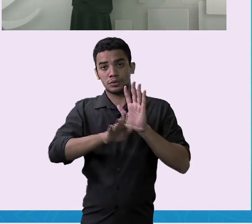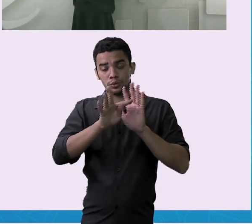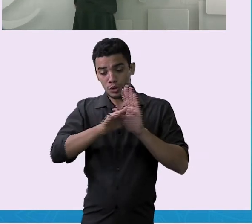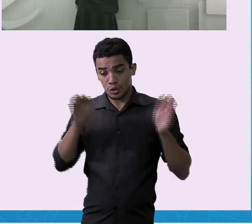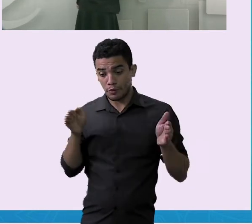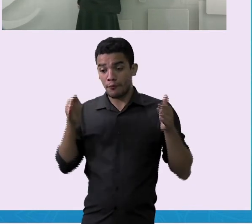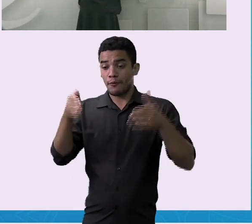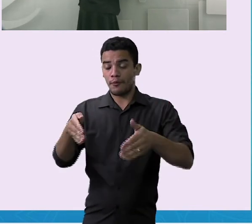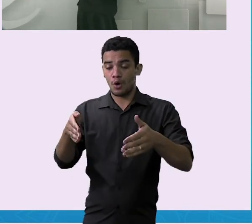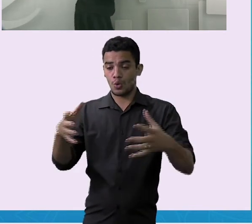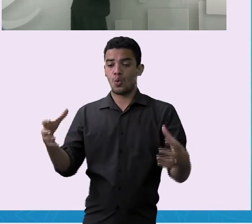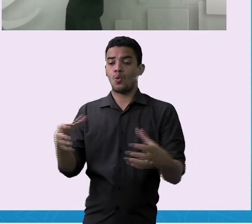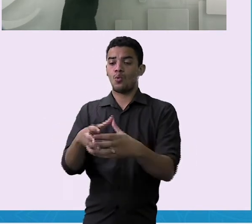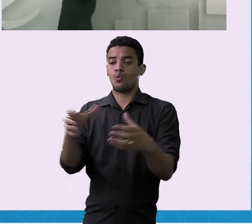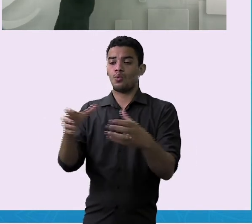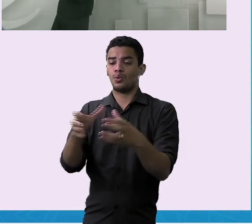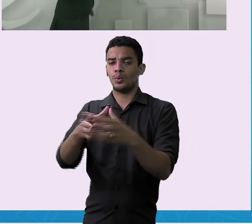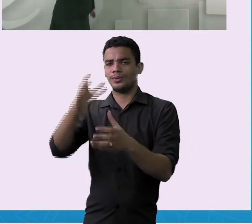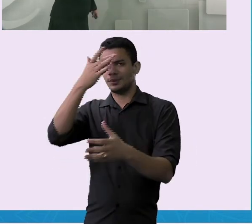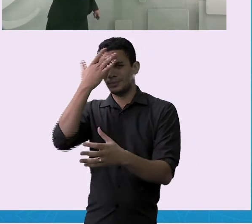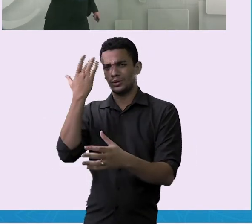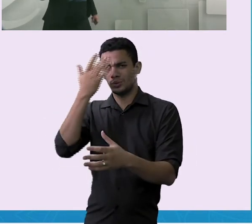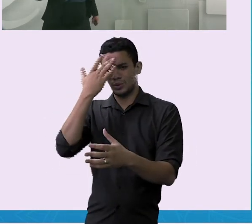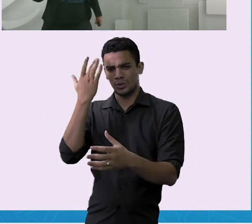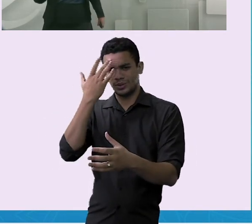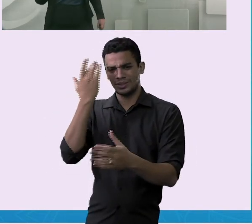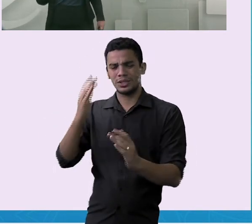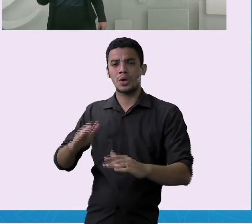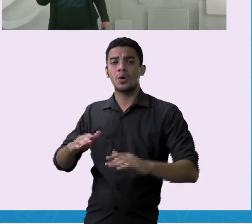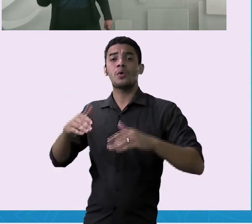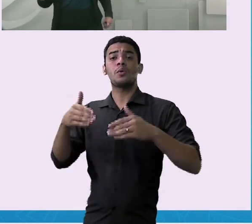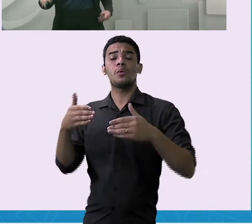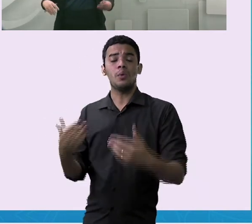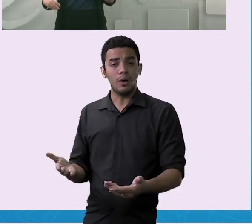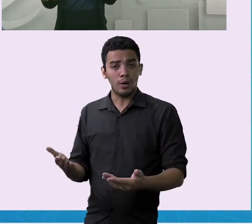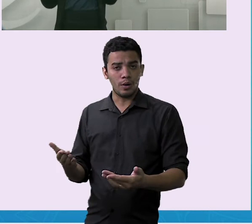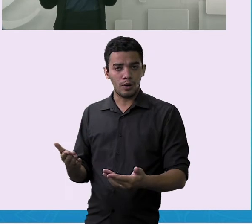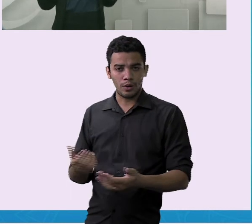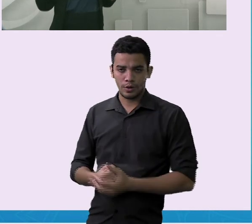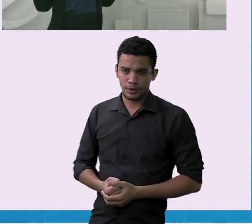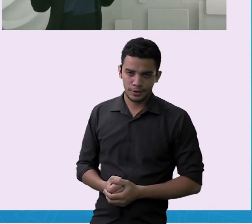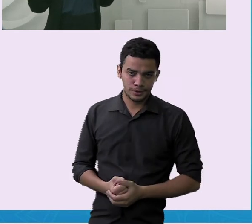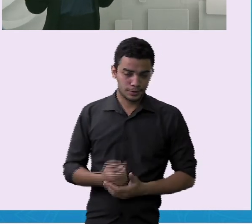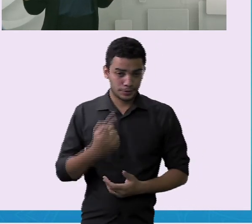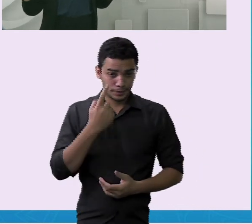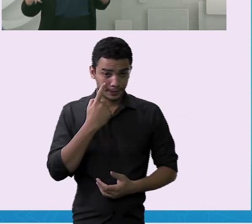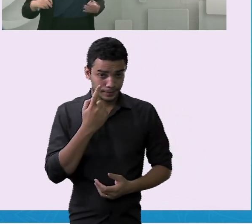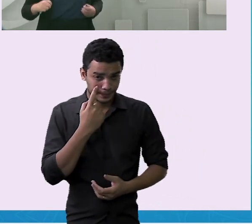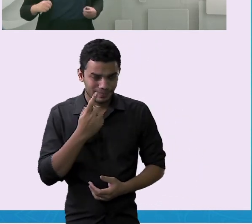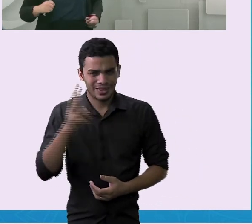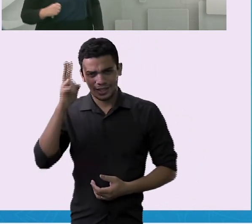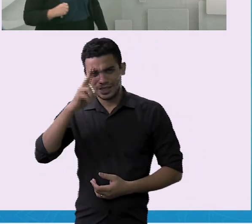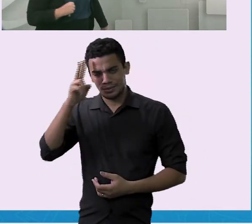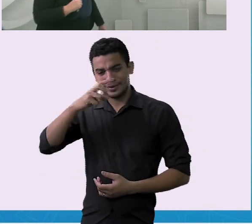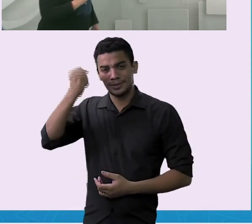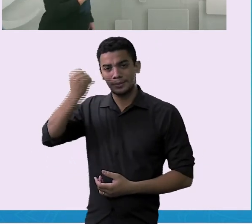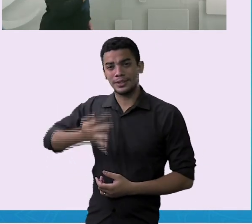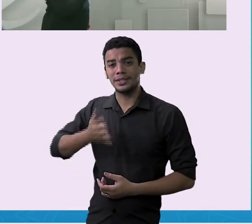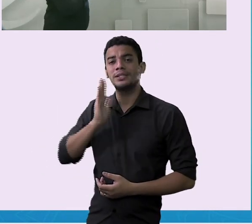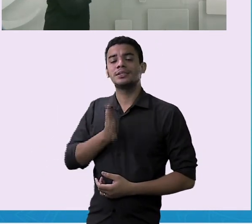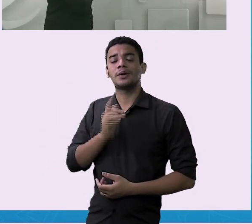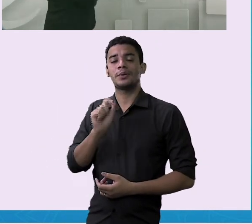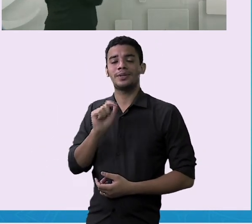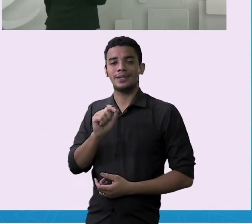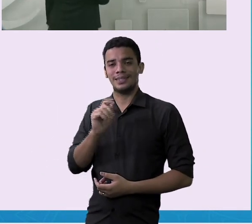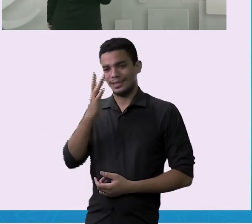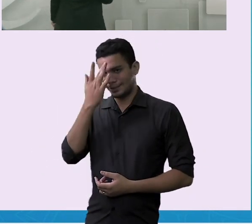é direcionado para... Lembra que eu falei também que é direcionado para os criadores de gado? Então,